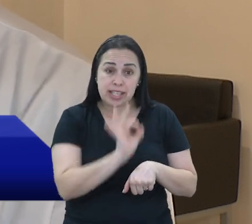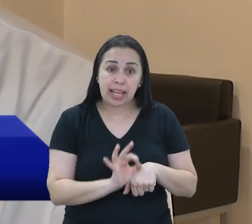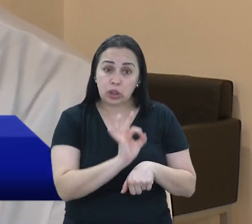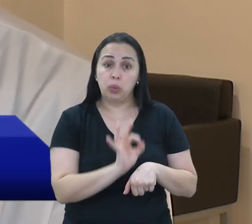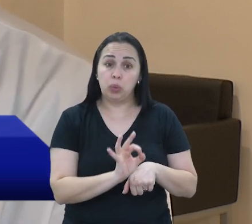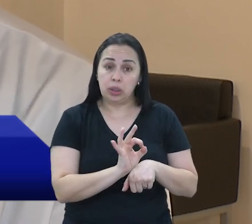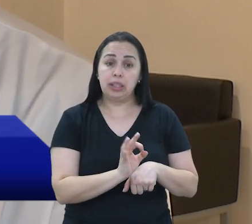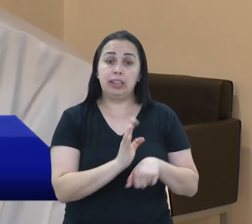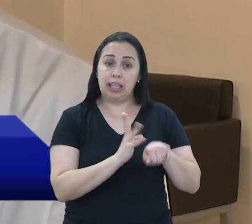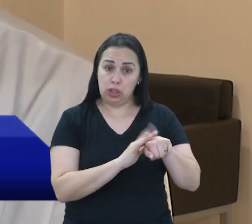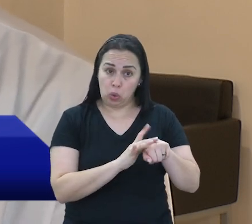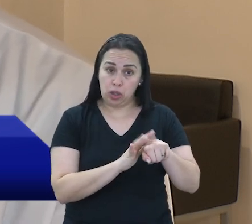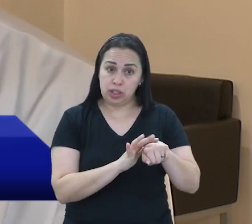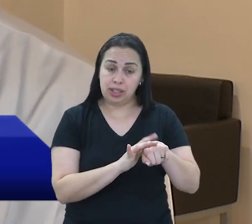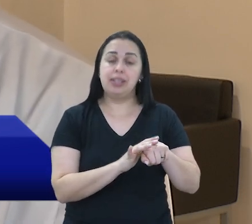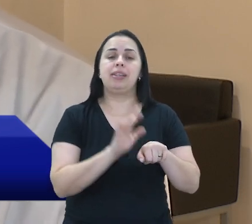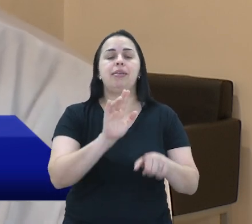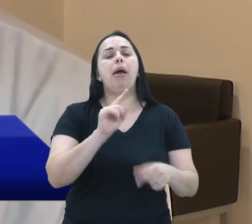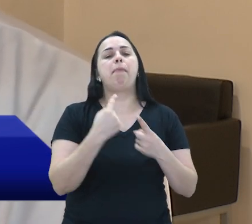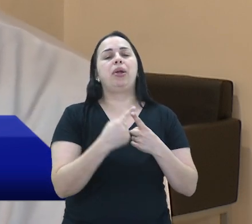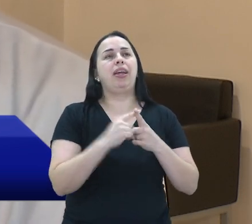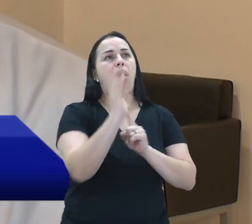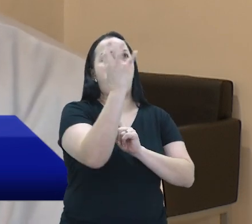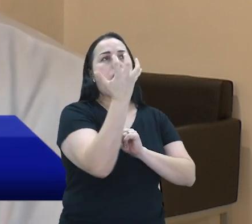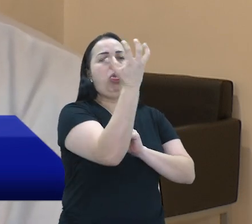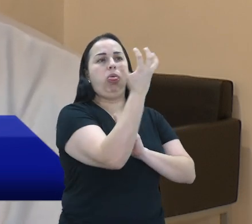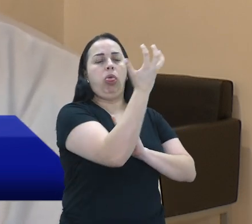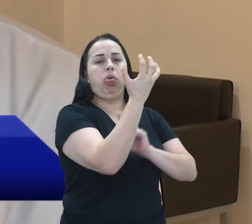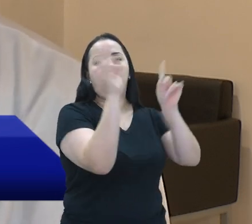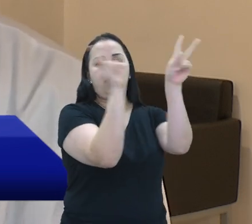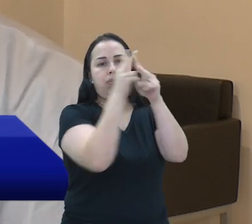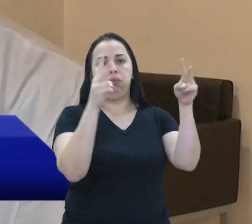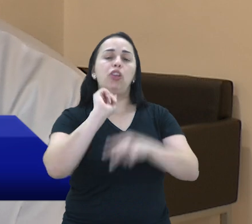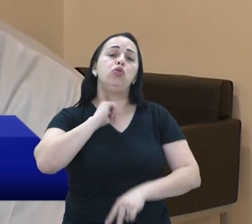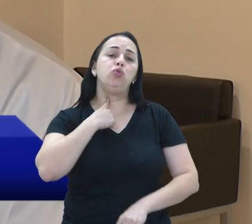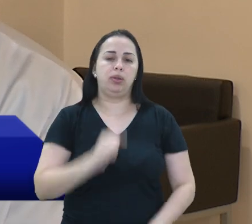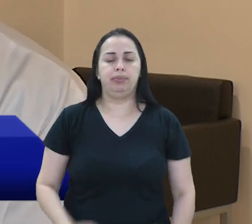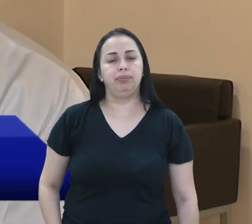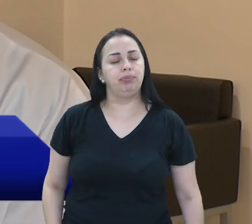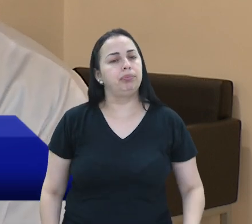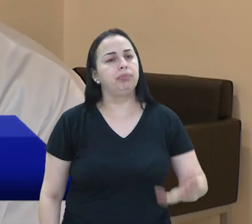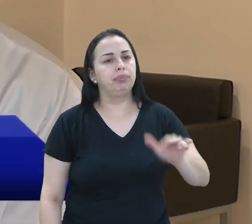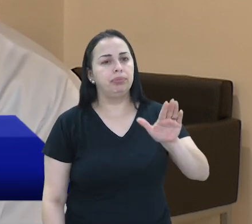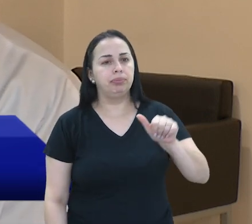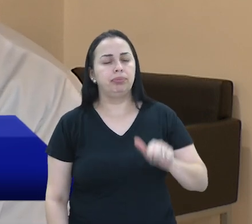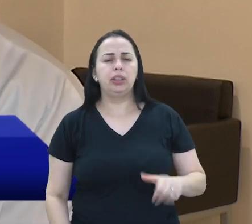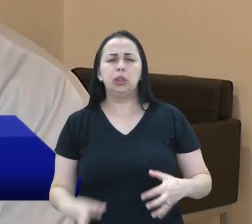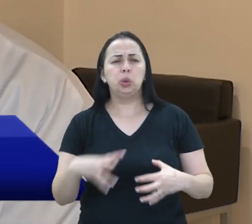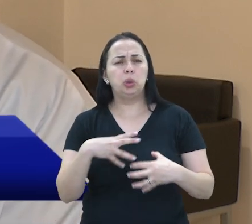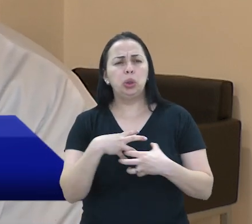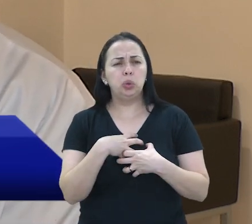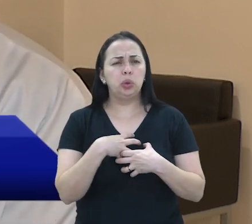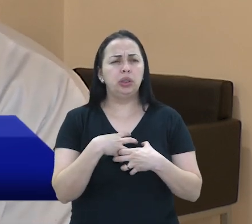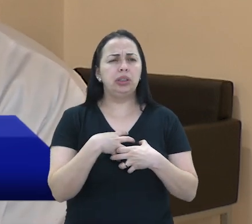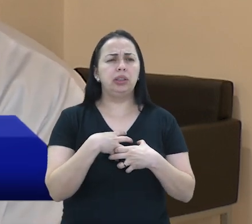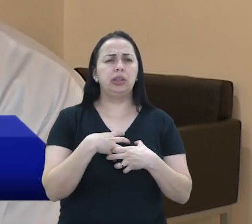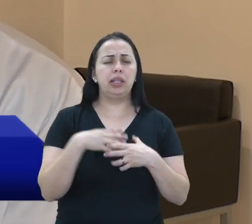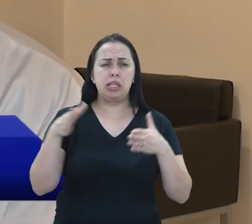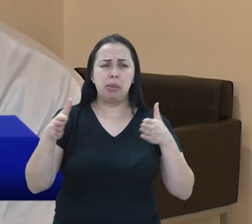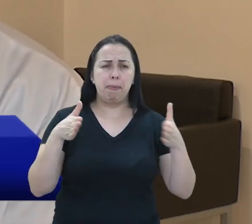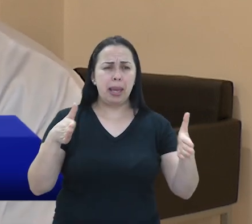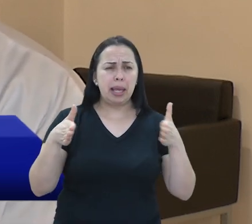20% da responsabilidade são por causa da poluição. E sobre a questão dos sintomas, com